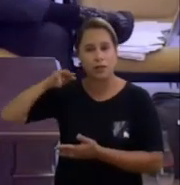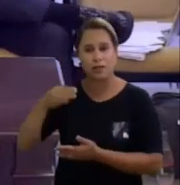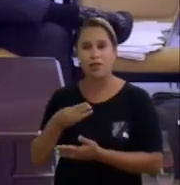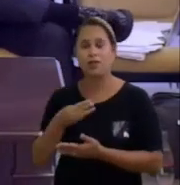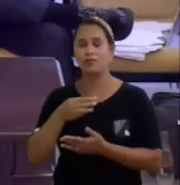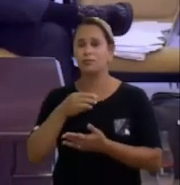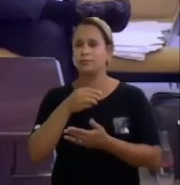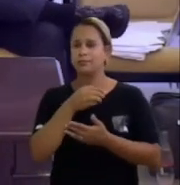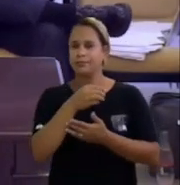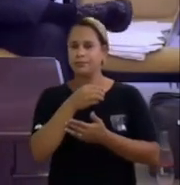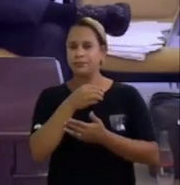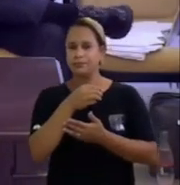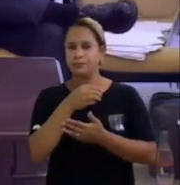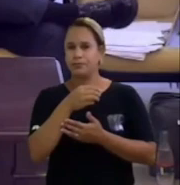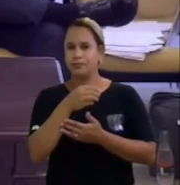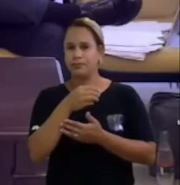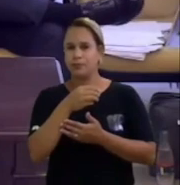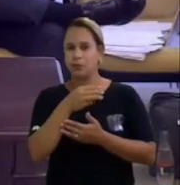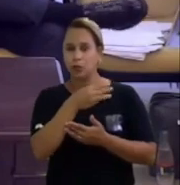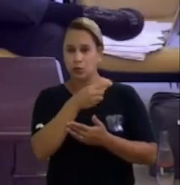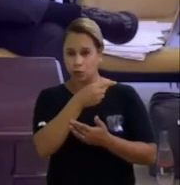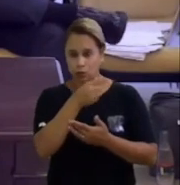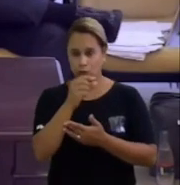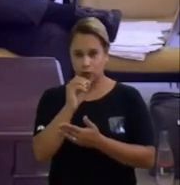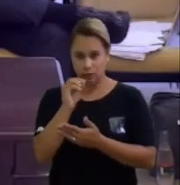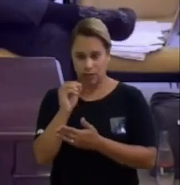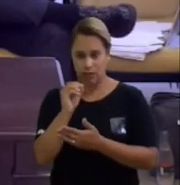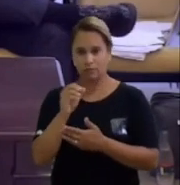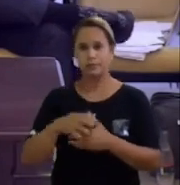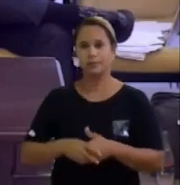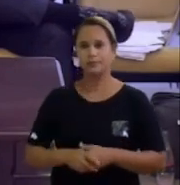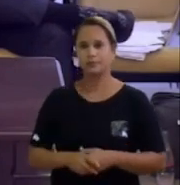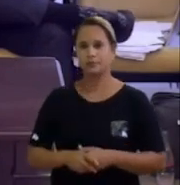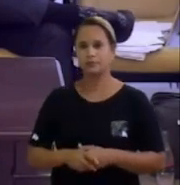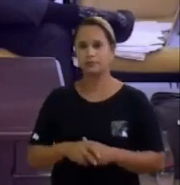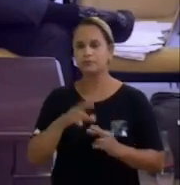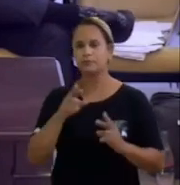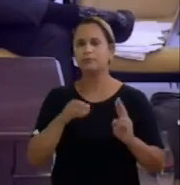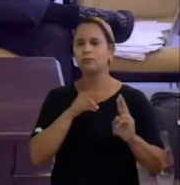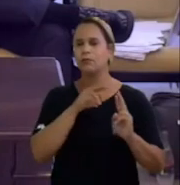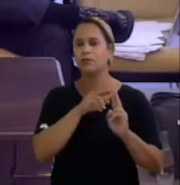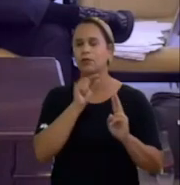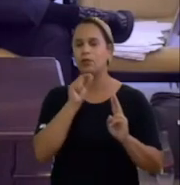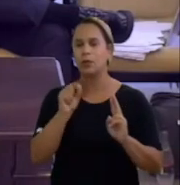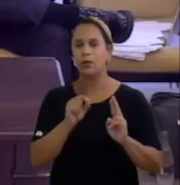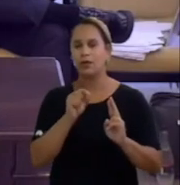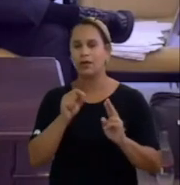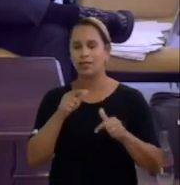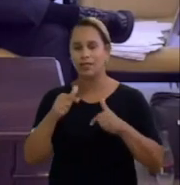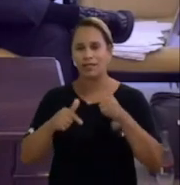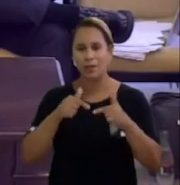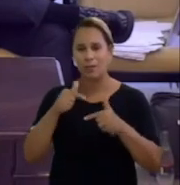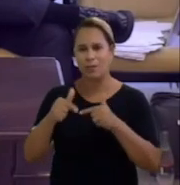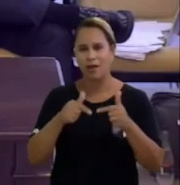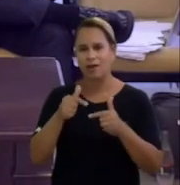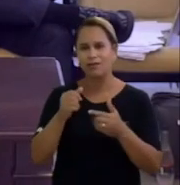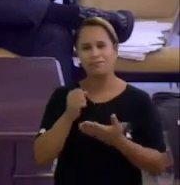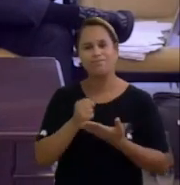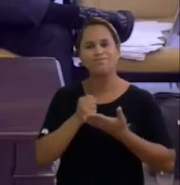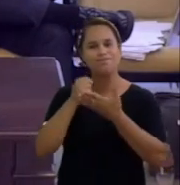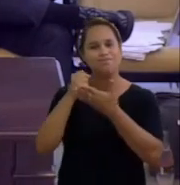1.143.200, onde no acordo homologado consta referente aos trabalhos desempenhados em favor da pré-campanha de Sérgio